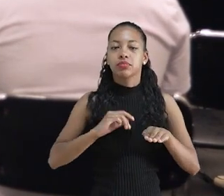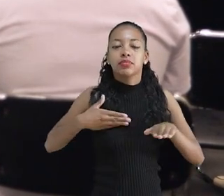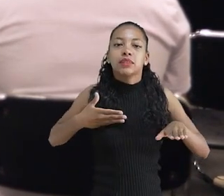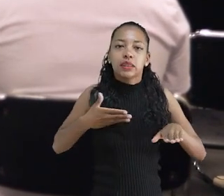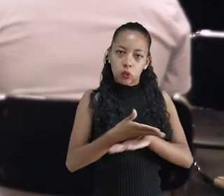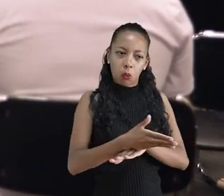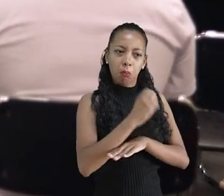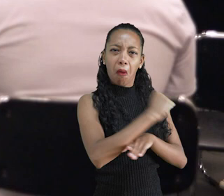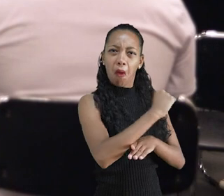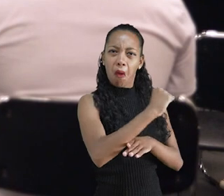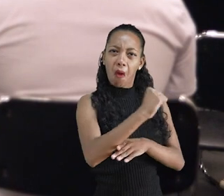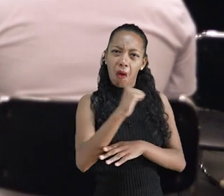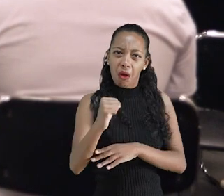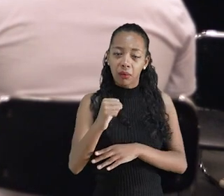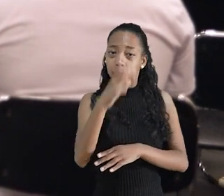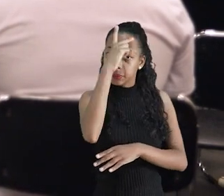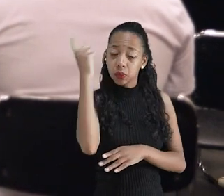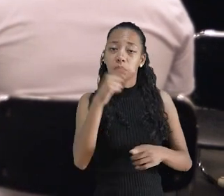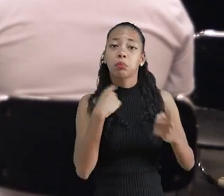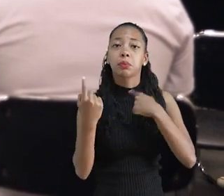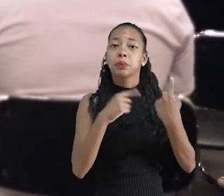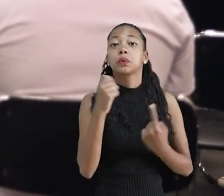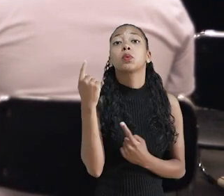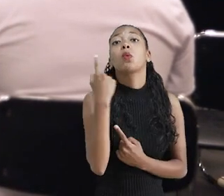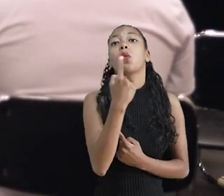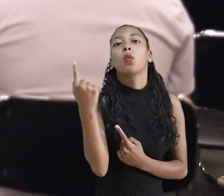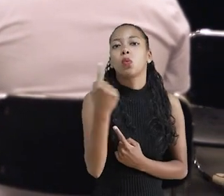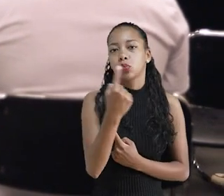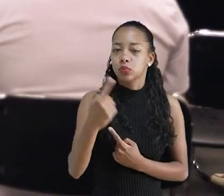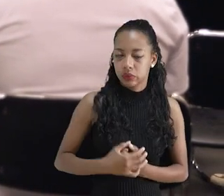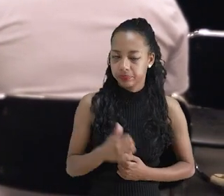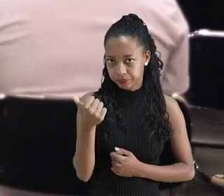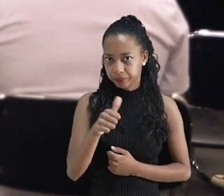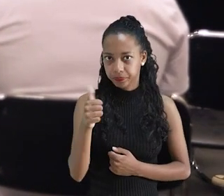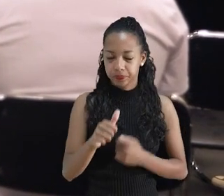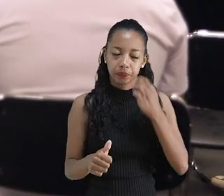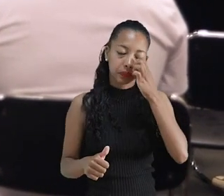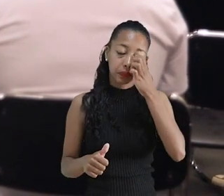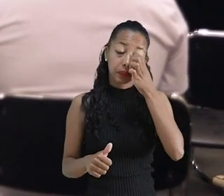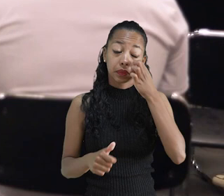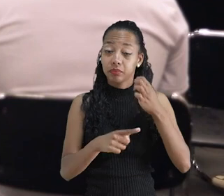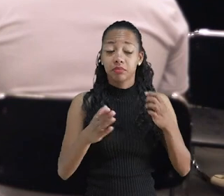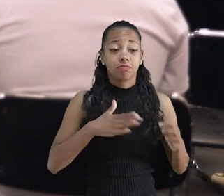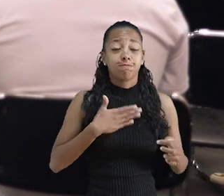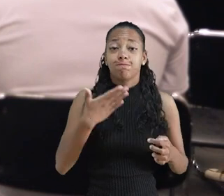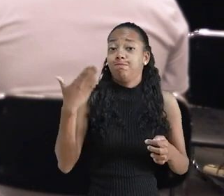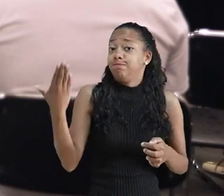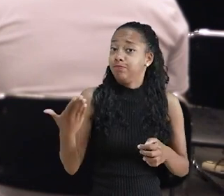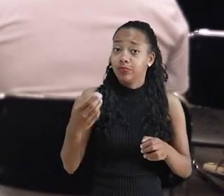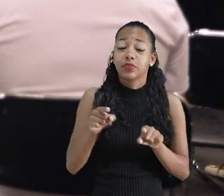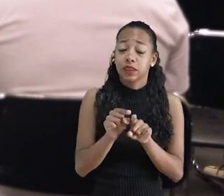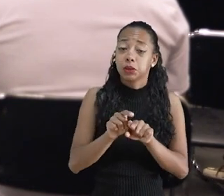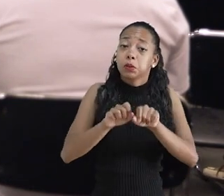11 pessoas foram executadas e foi algo muito impactante a cho que repercutiu